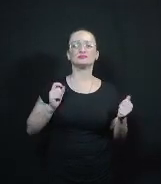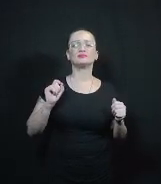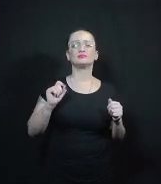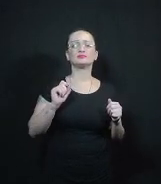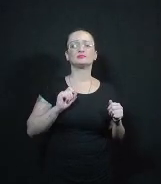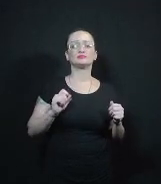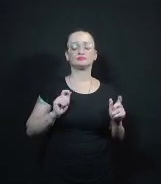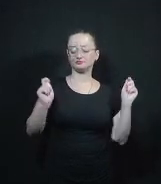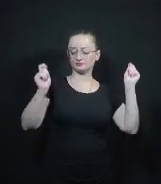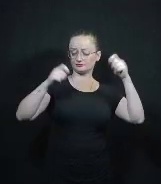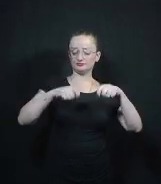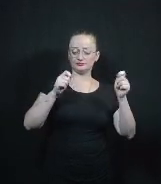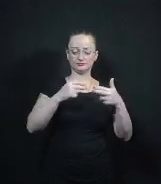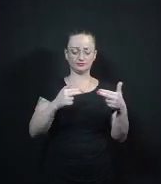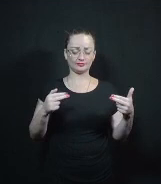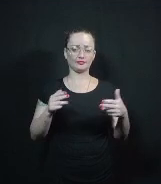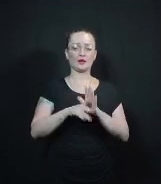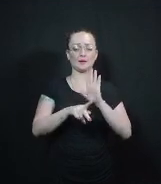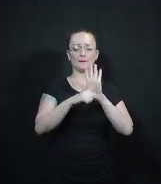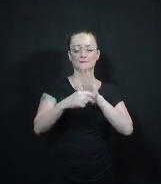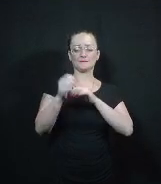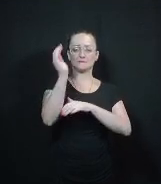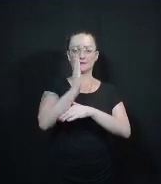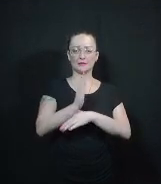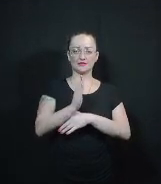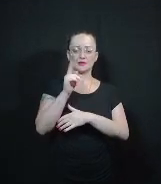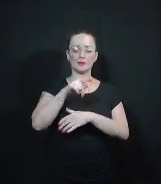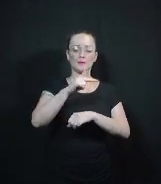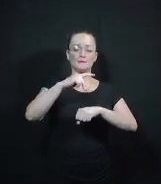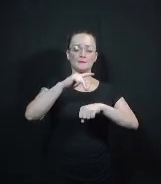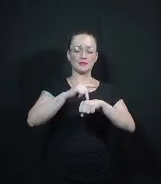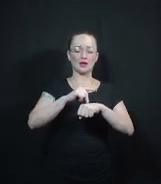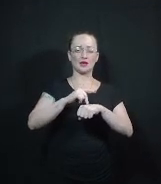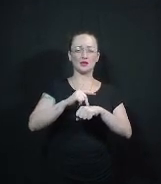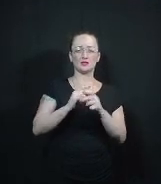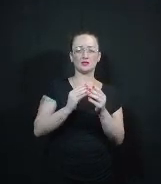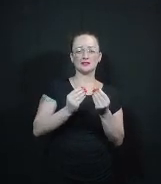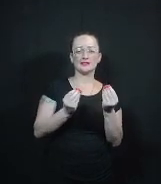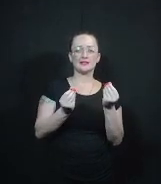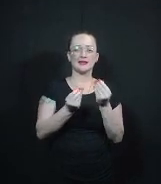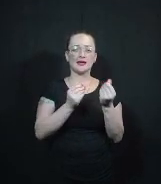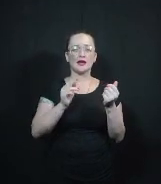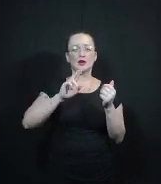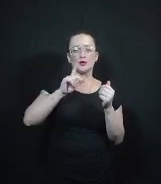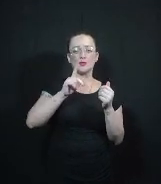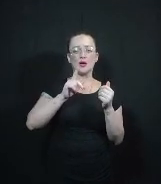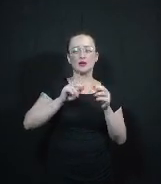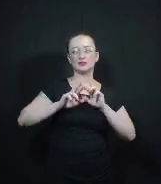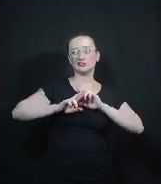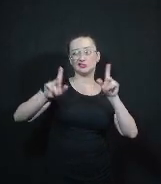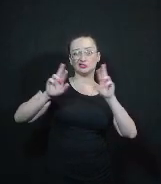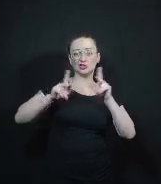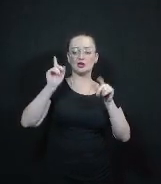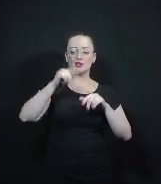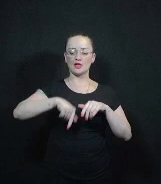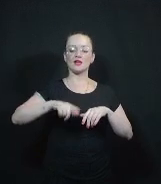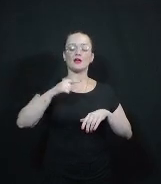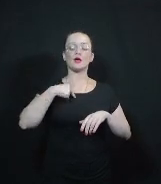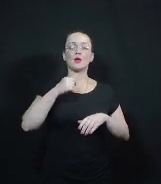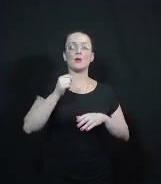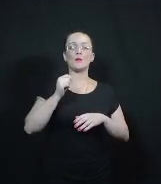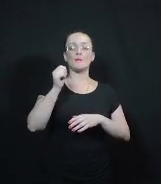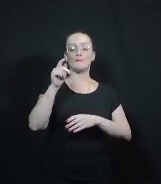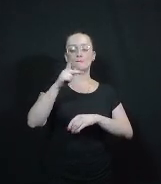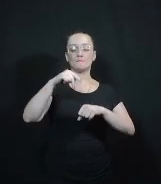as potencialidades do Brasil, esse país tão raro, tão não raro exótico, raro no sentido de ser um país inventado